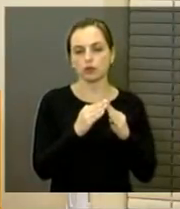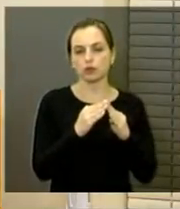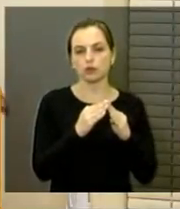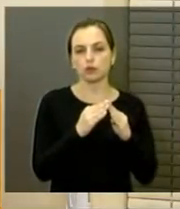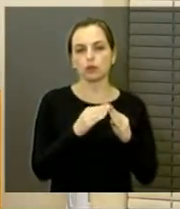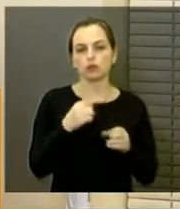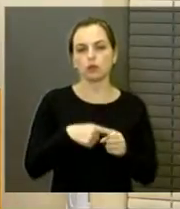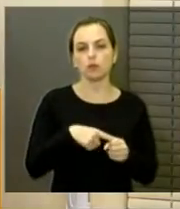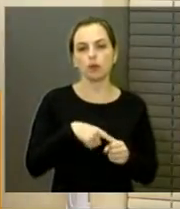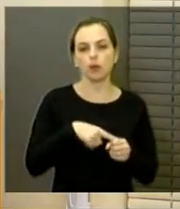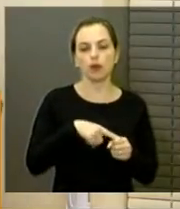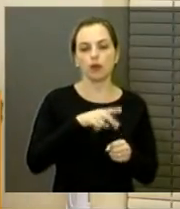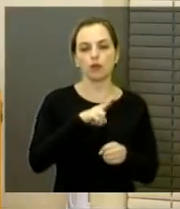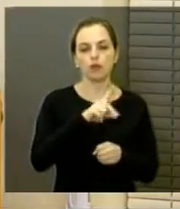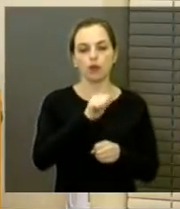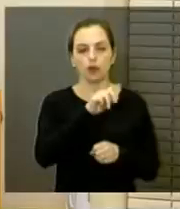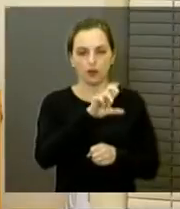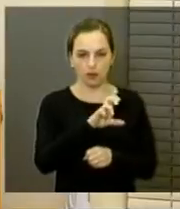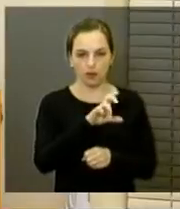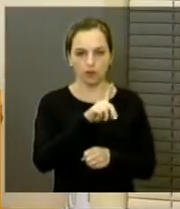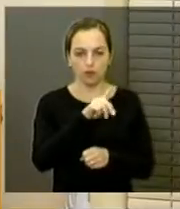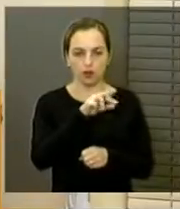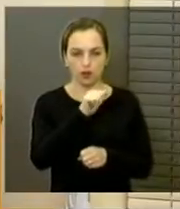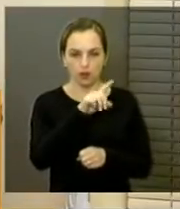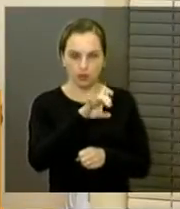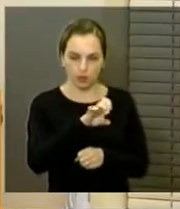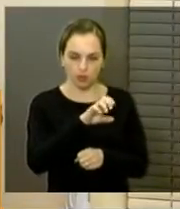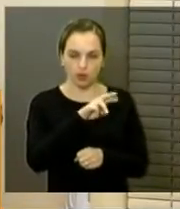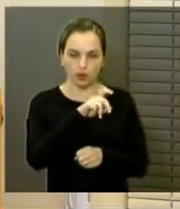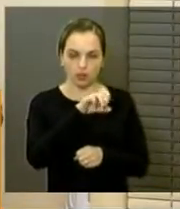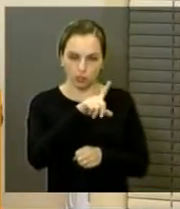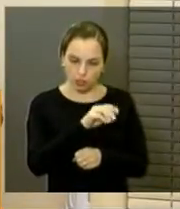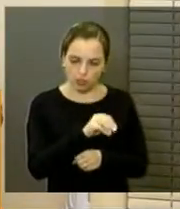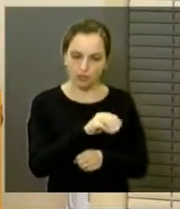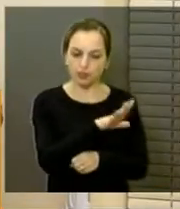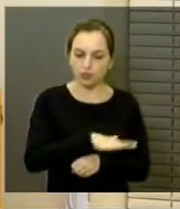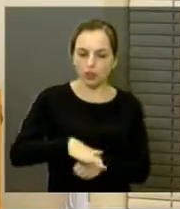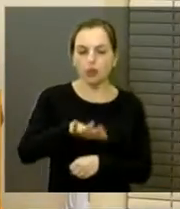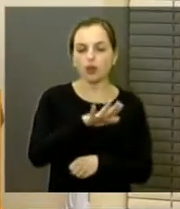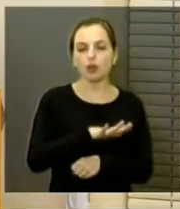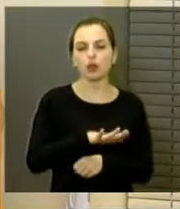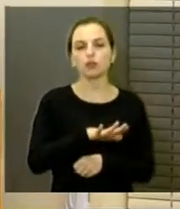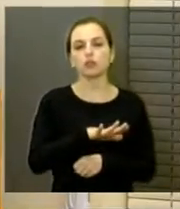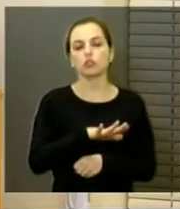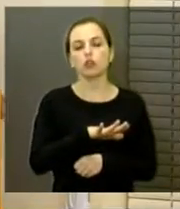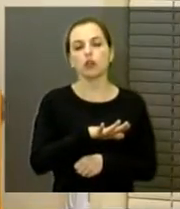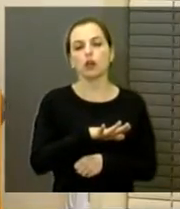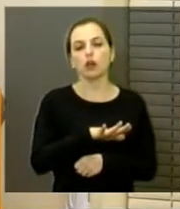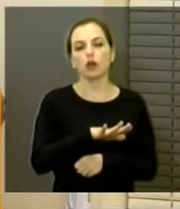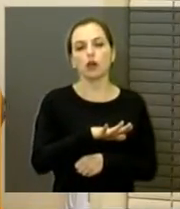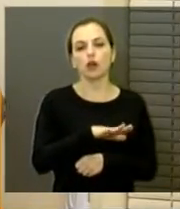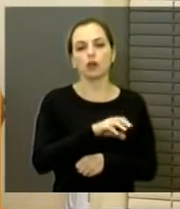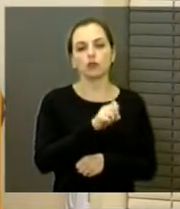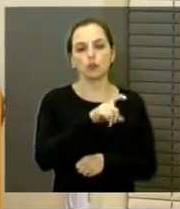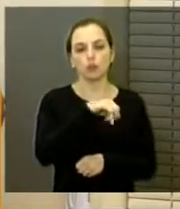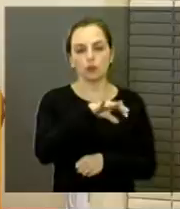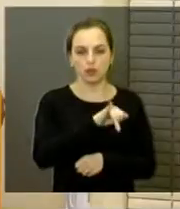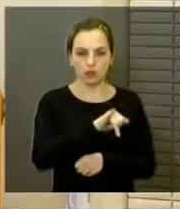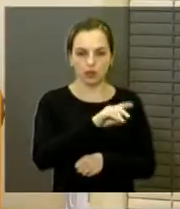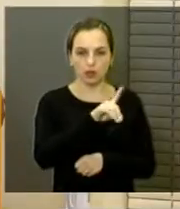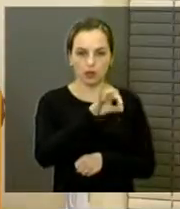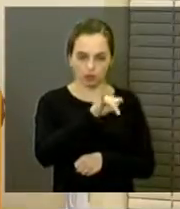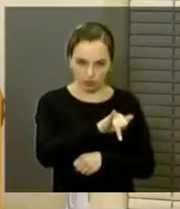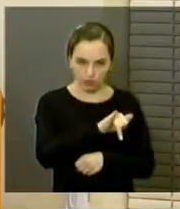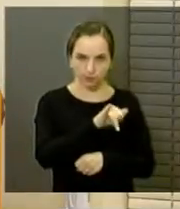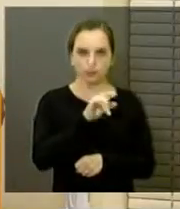Jardim do Vale, Jardim Vale Velho, lá Minha Casa e Minha Vida, lá na região de São Midei, do Roxo, porque eu acredito, não